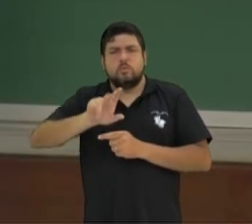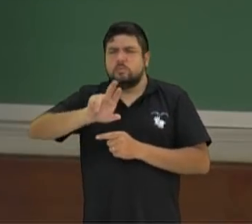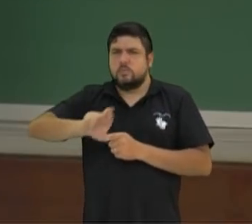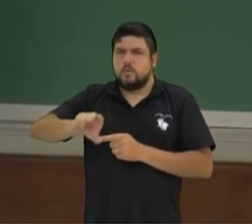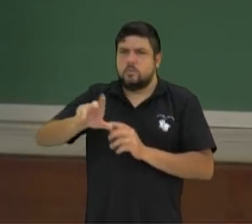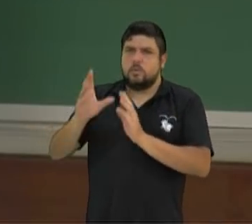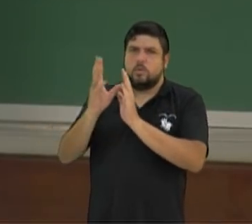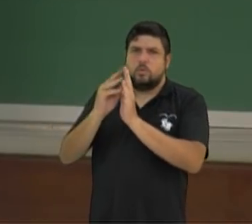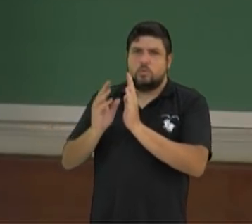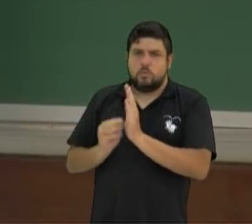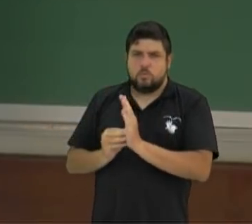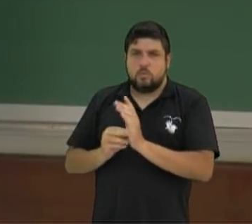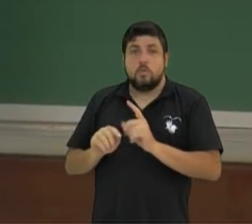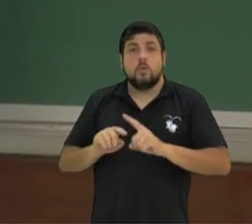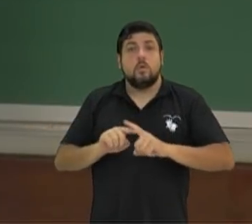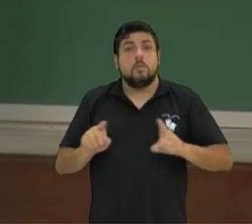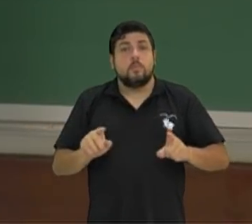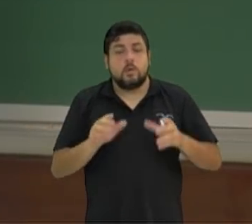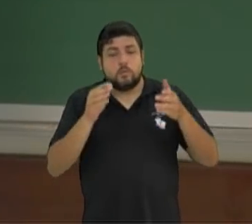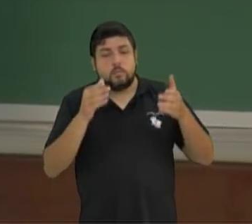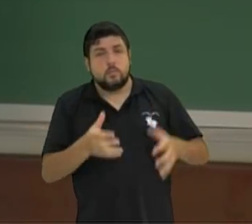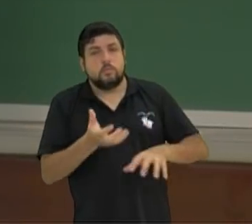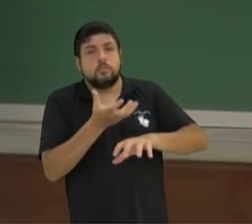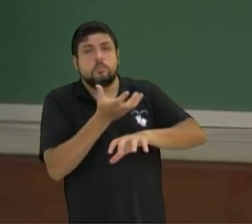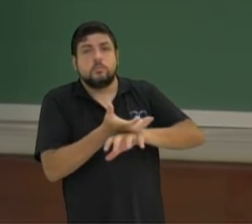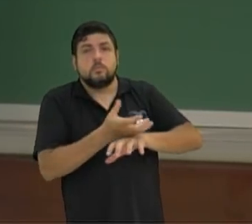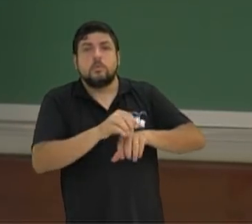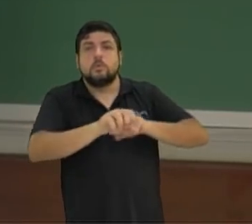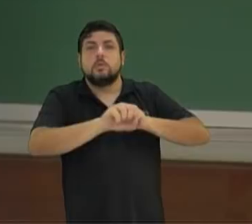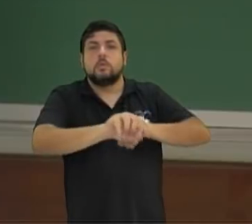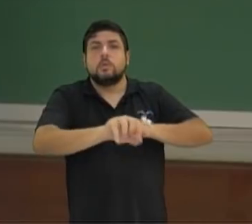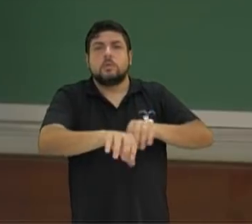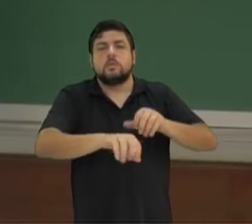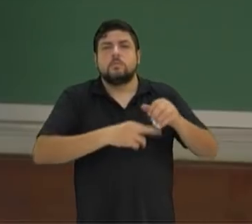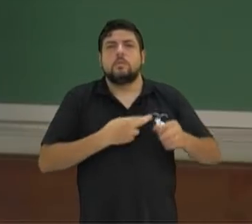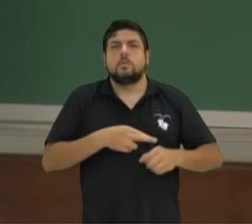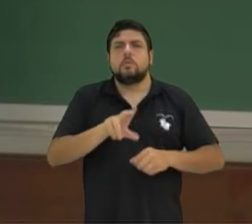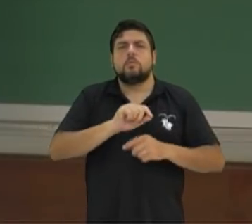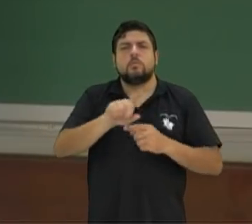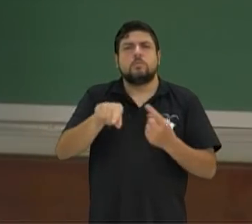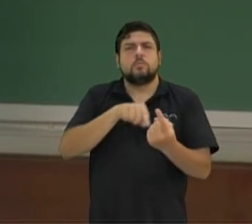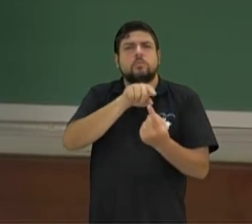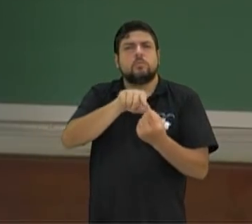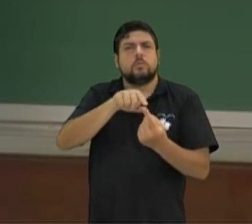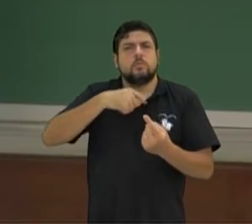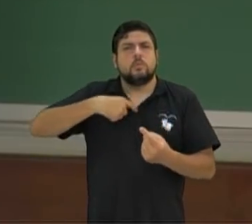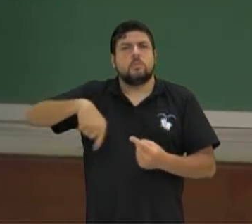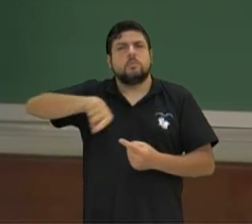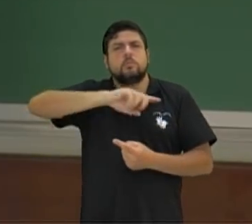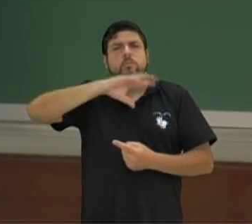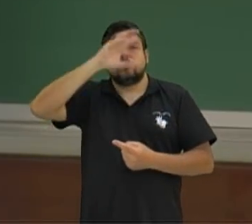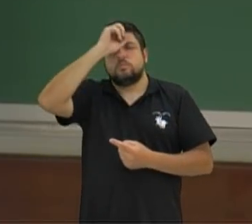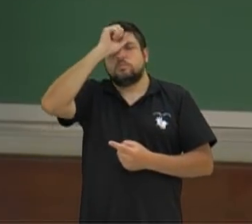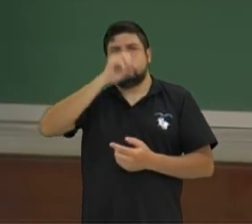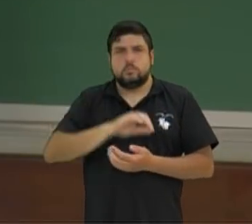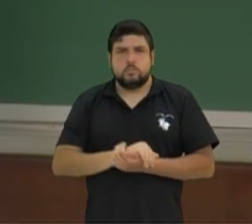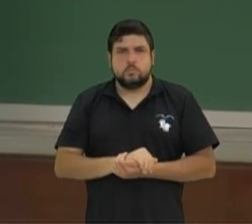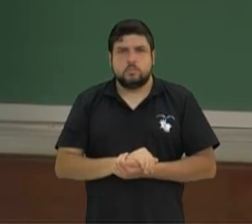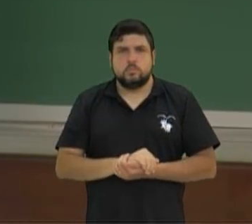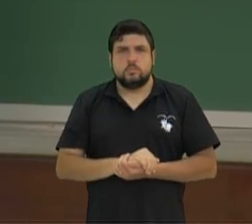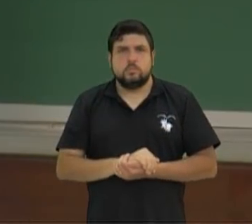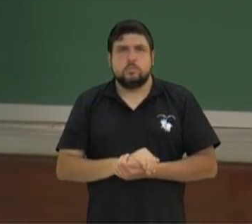a própria disciplina, a própria área de ensino religioso. Qual que é o objetivo? O que a gente desenvolve nas aulas de ensino religioso?